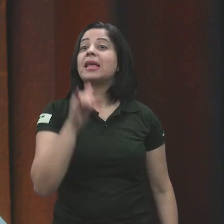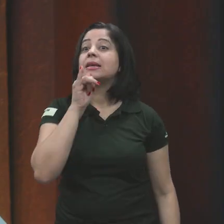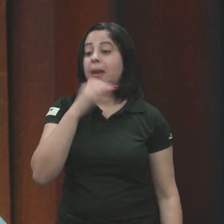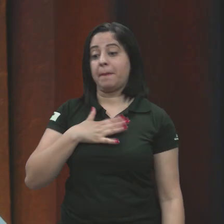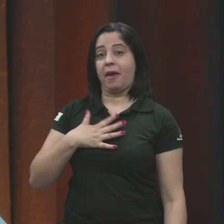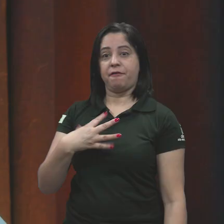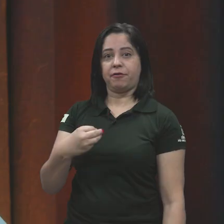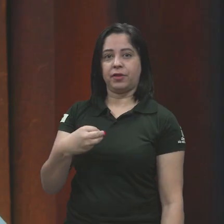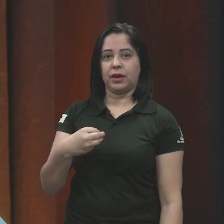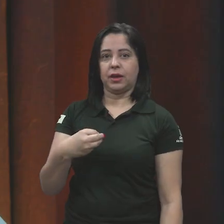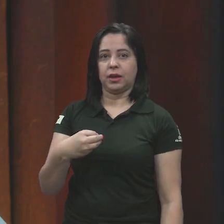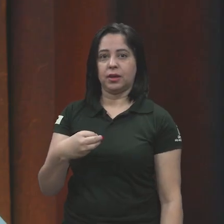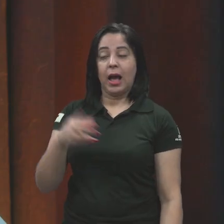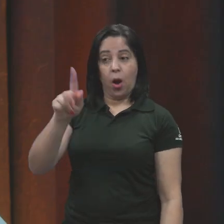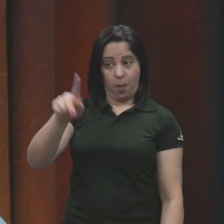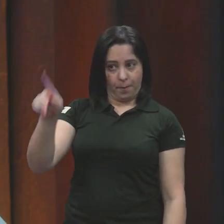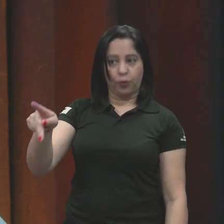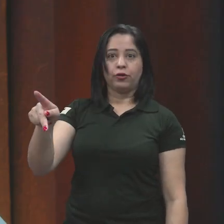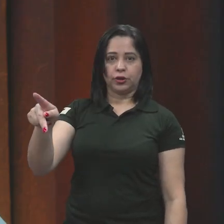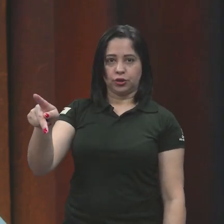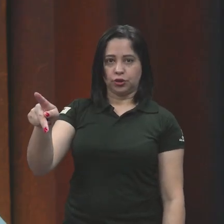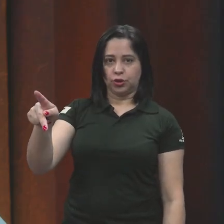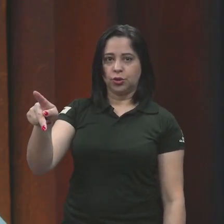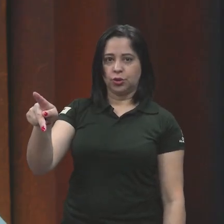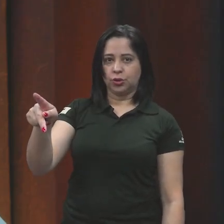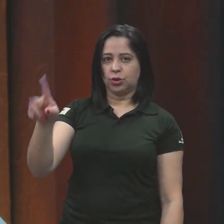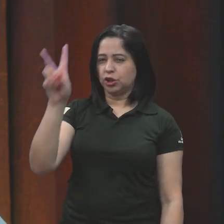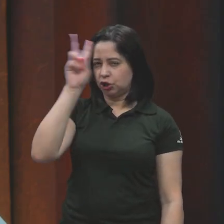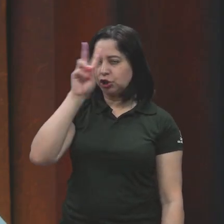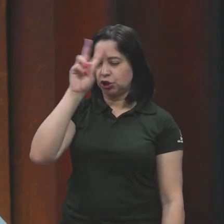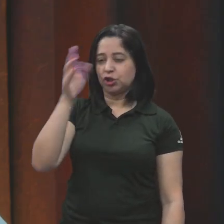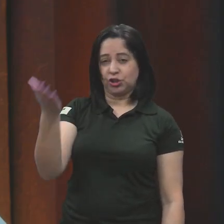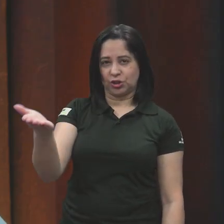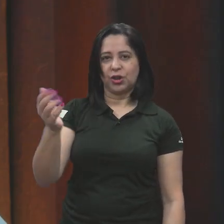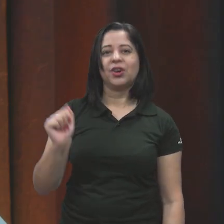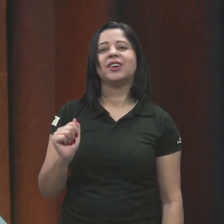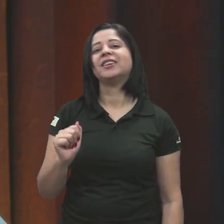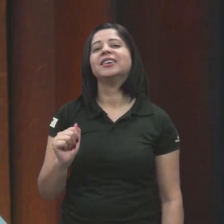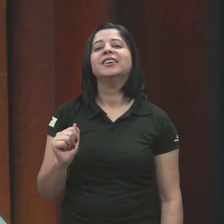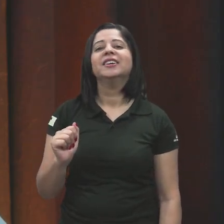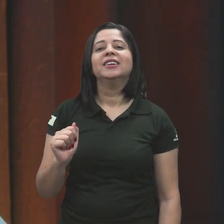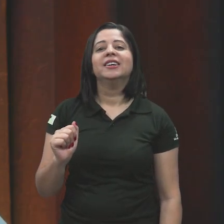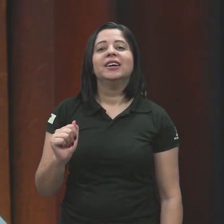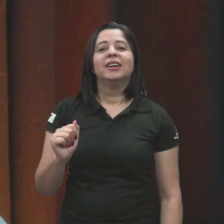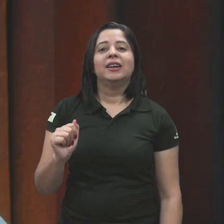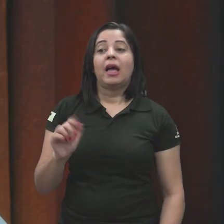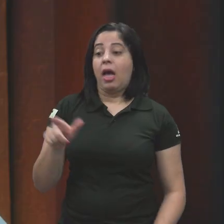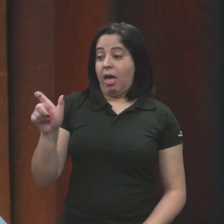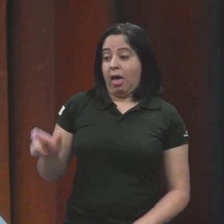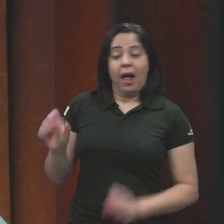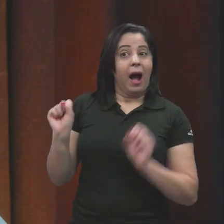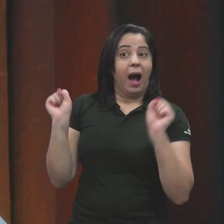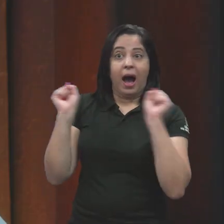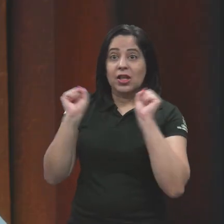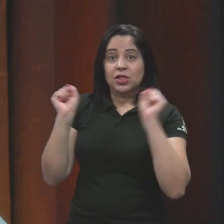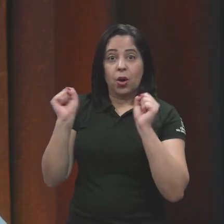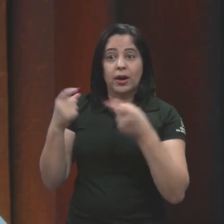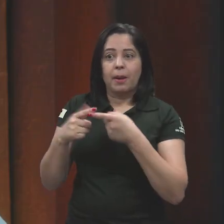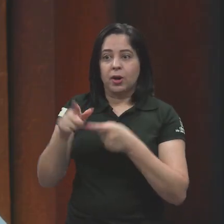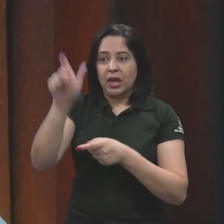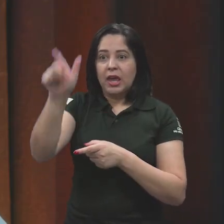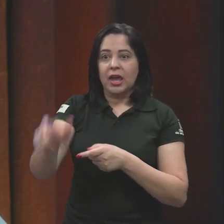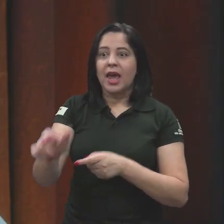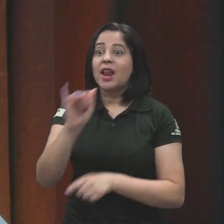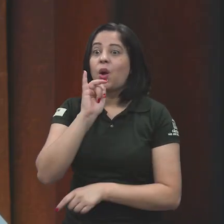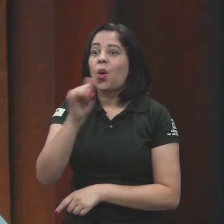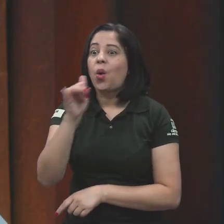exemplo, a minha filha tem um professor de história, inclusive de história, eu acho que é coisa de professor de história mesmo, né? Que ela adora o professor porque ele conta